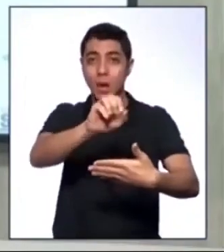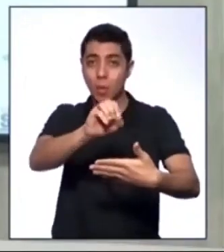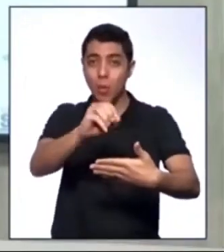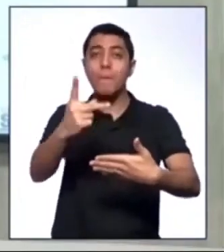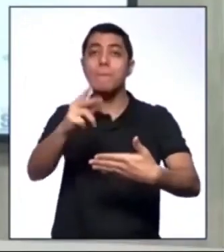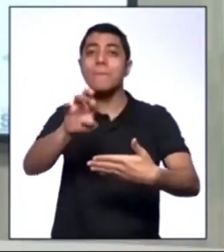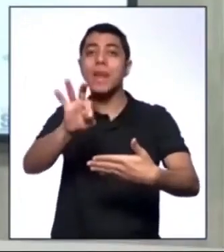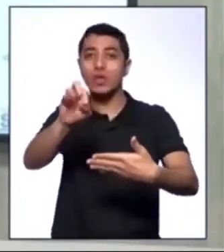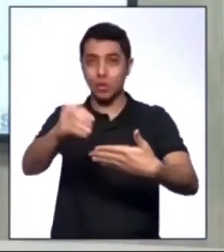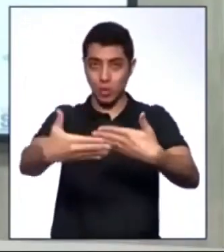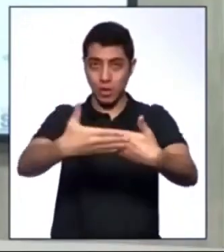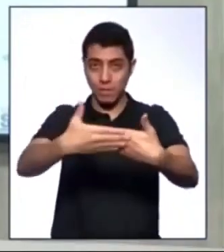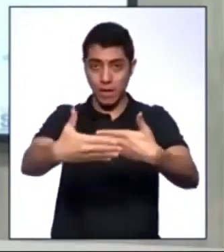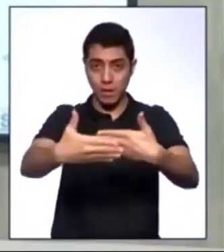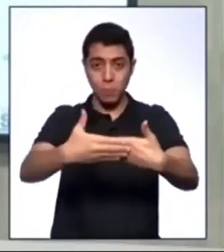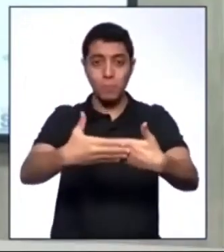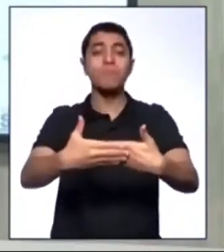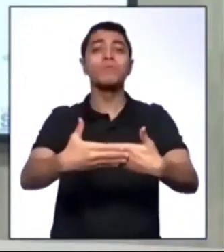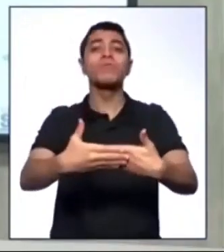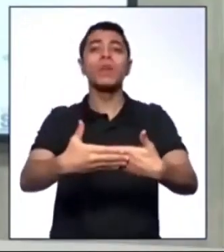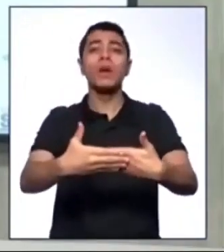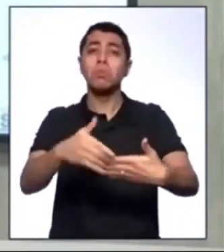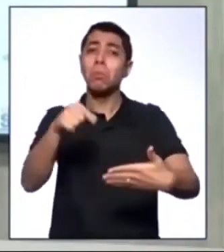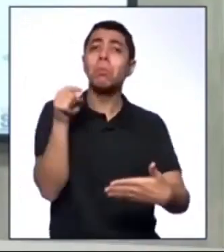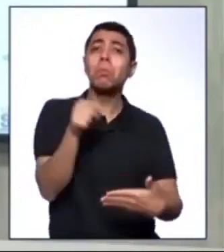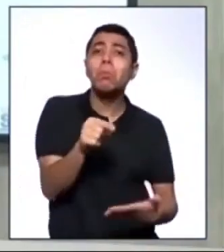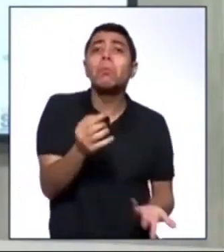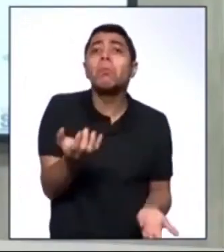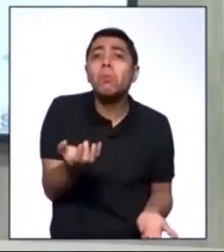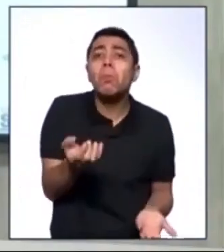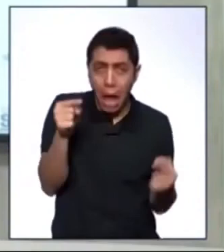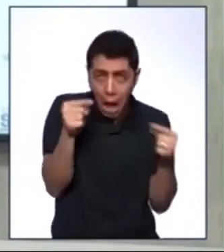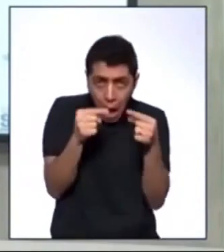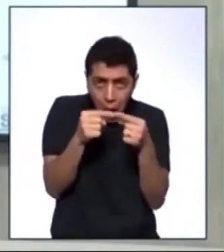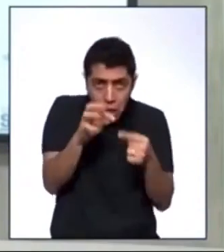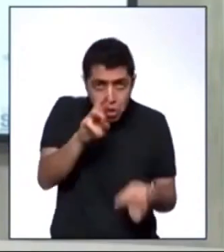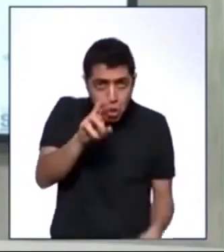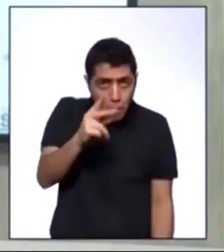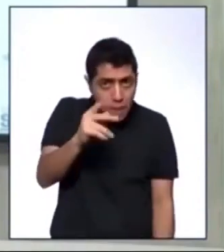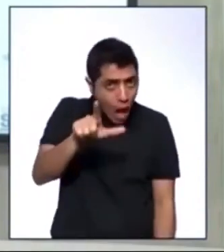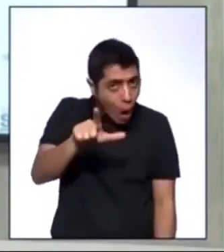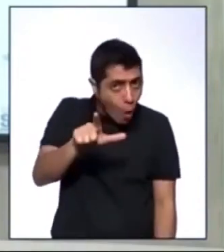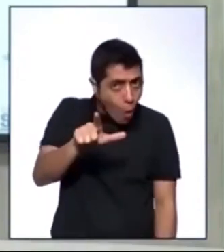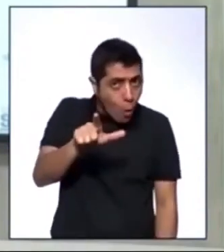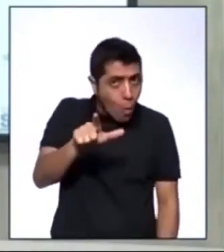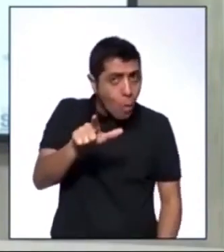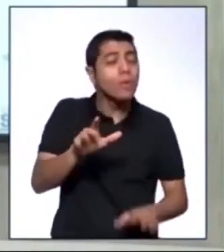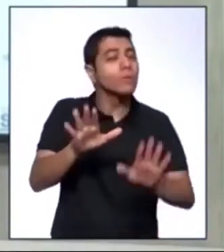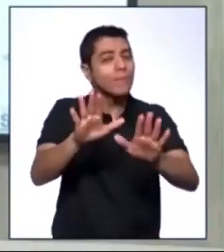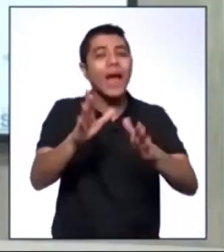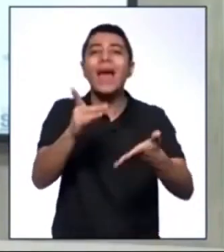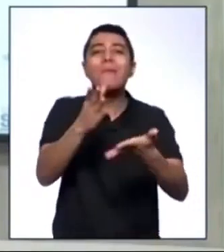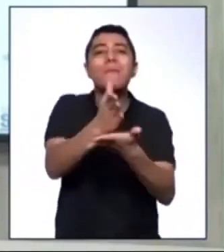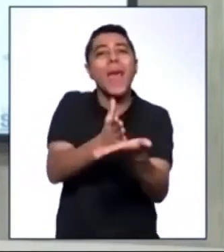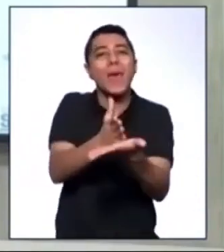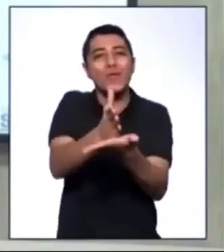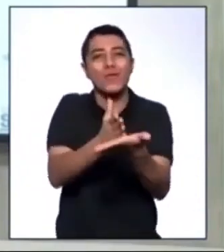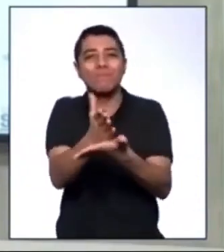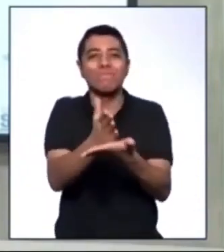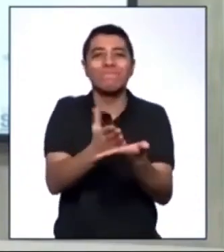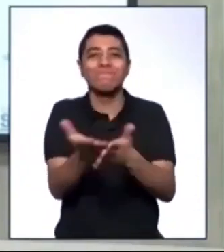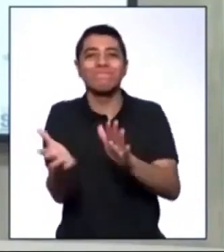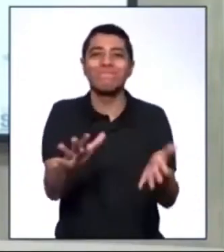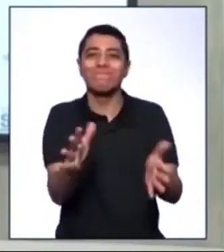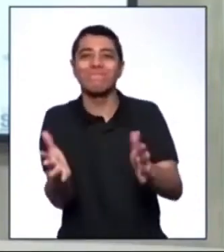entre planaltos, né, o interior do estado de São Paulo acaba sendo um planalto também, né, nós temos o Planalto Ocidental.